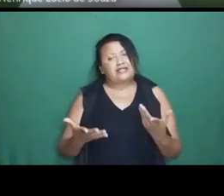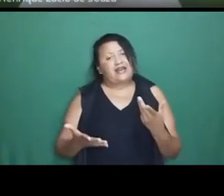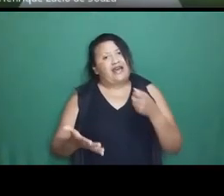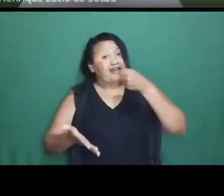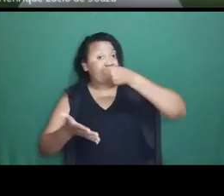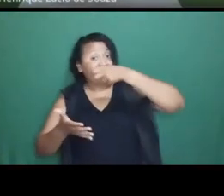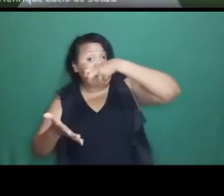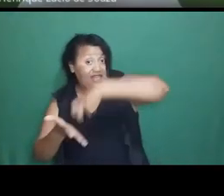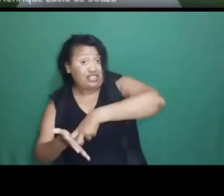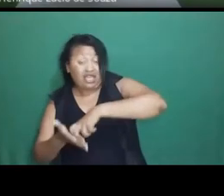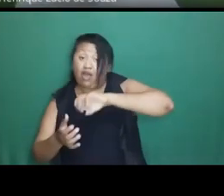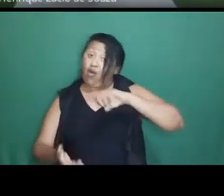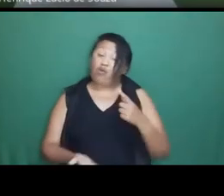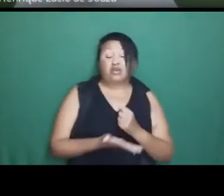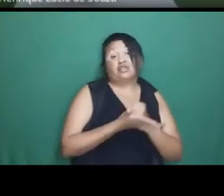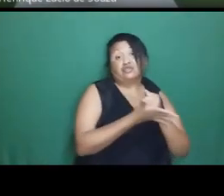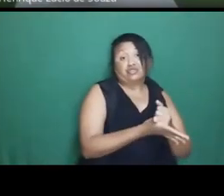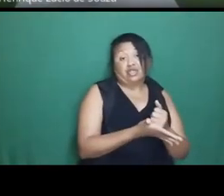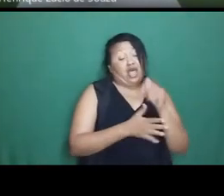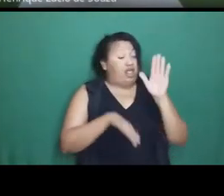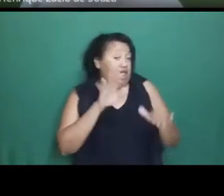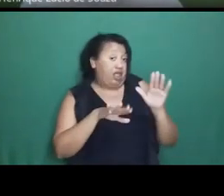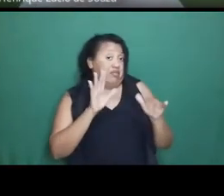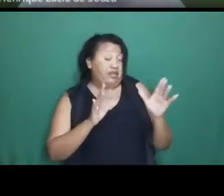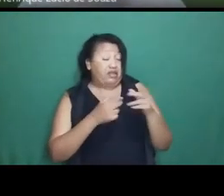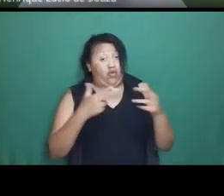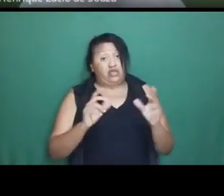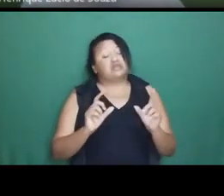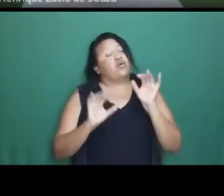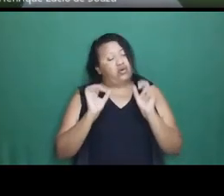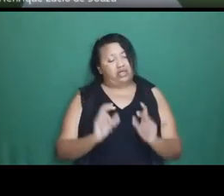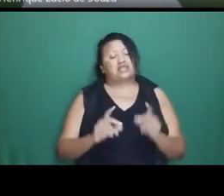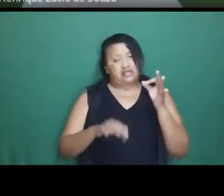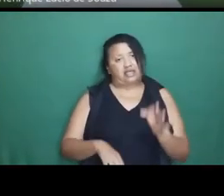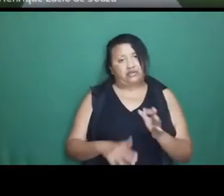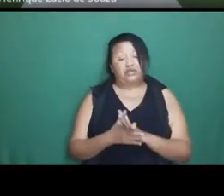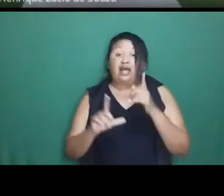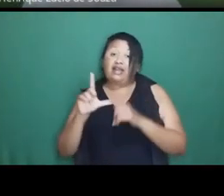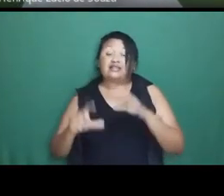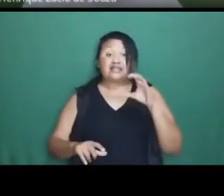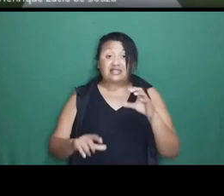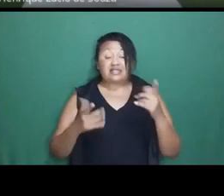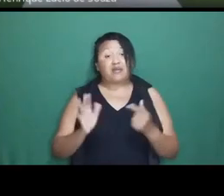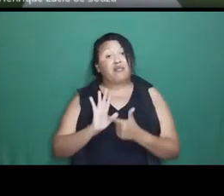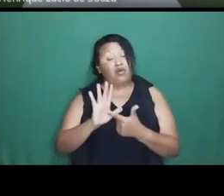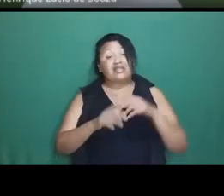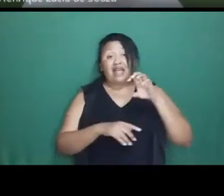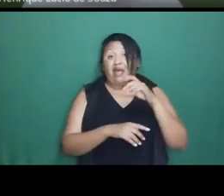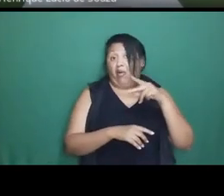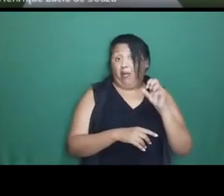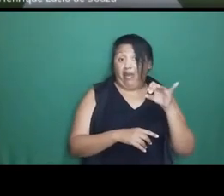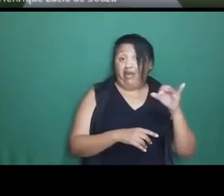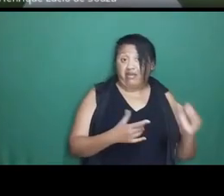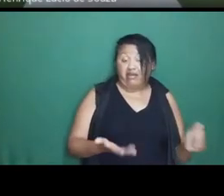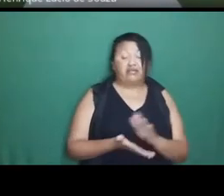ou Poderia ajudar determinar as pessoas Então tá correto a letra C traz que nós